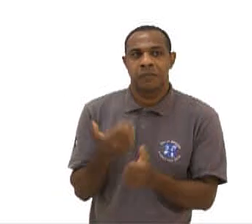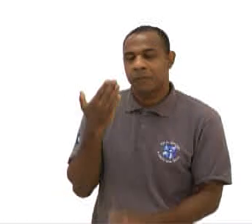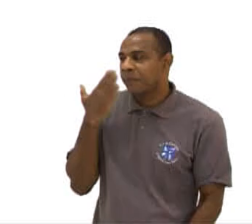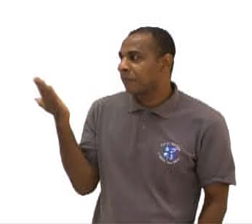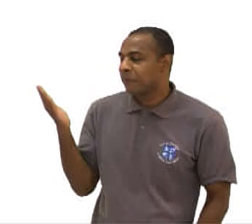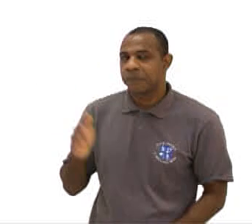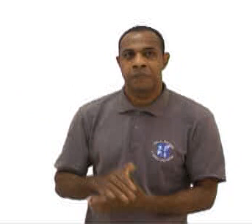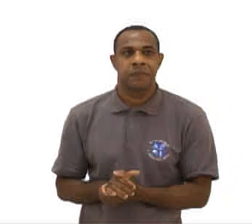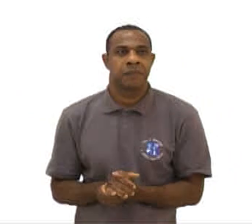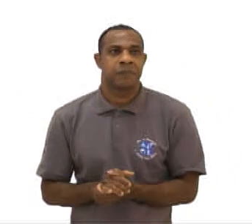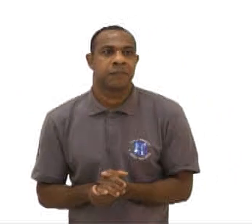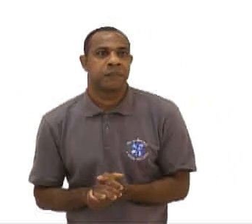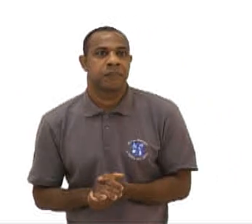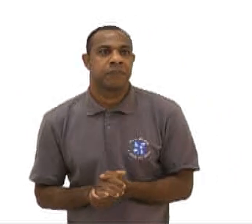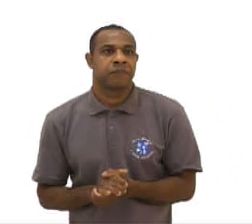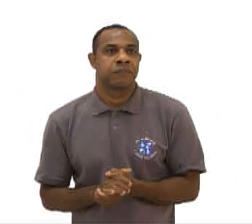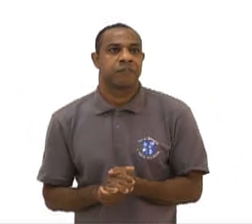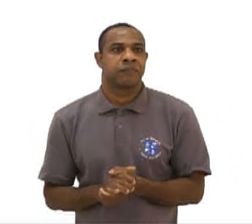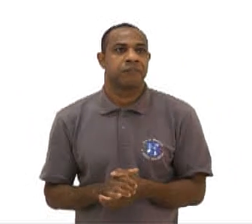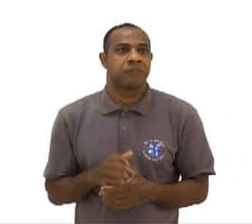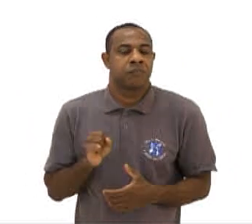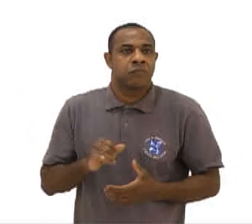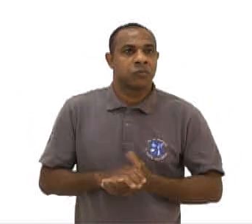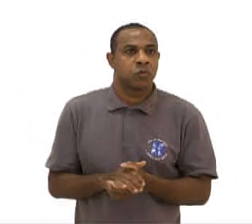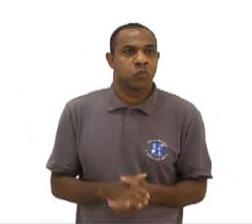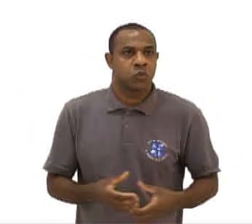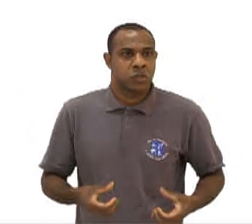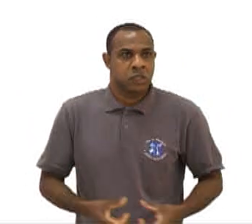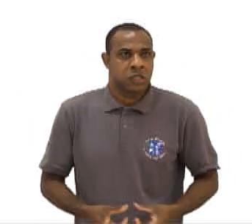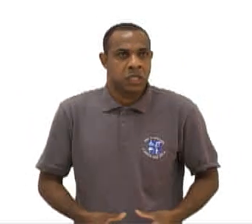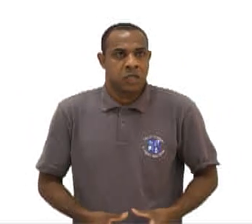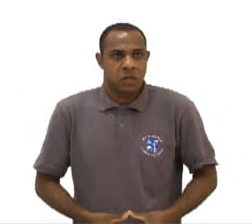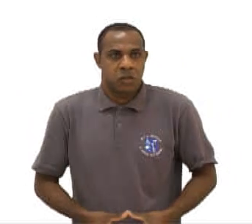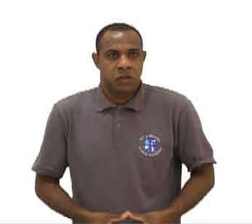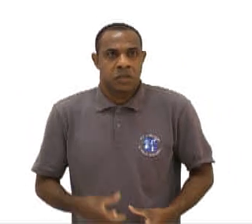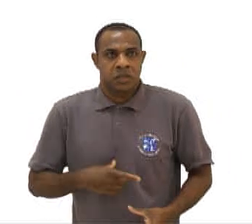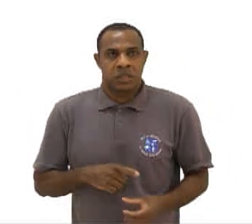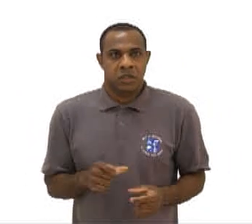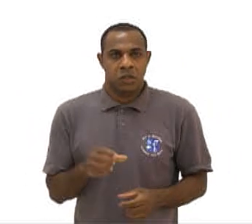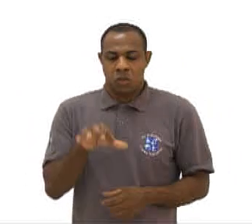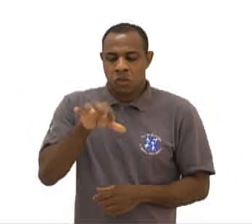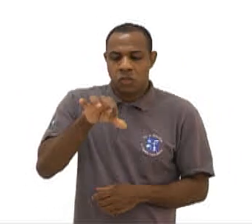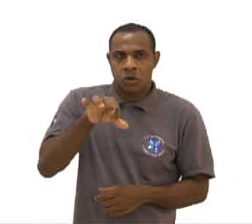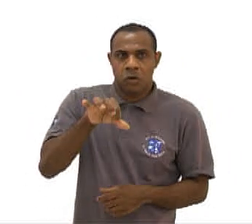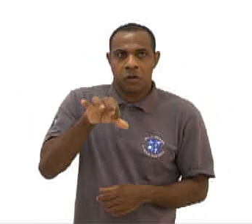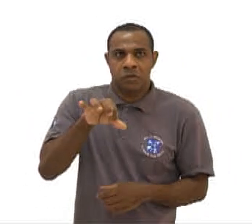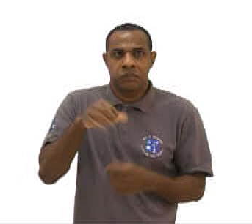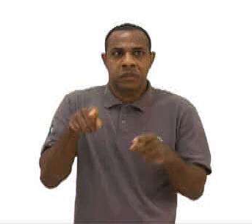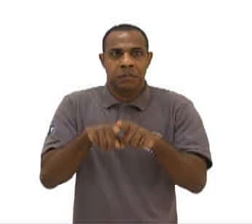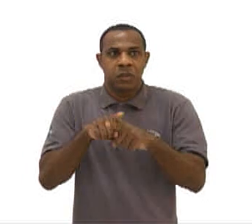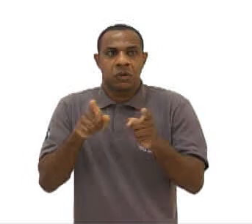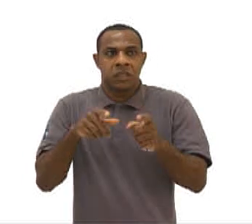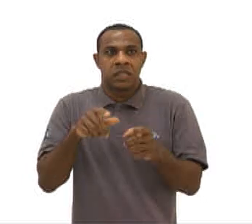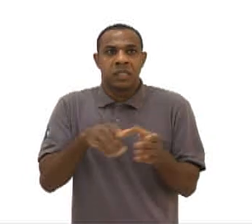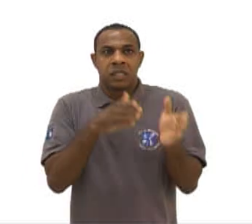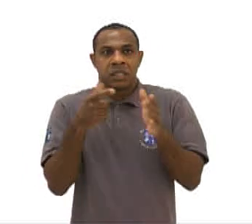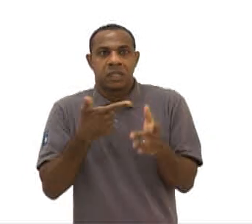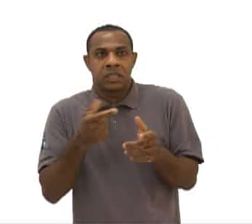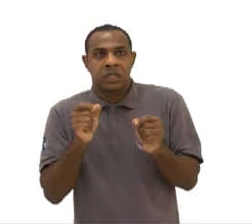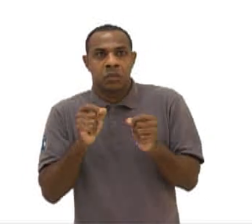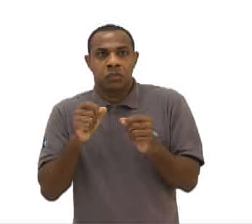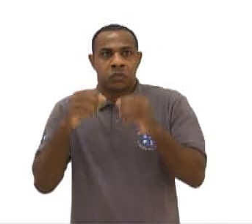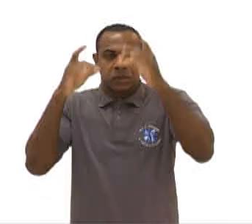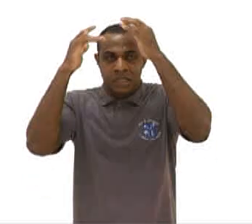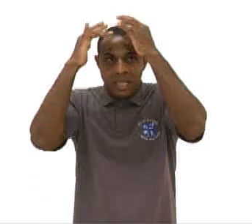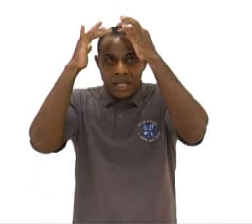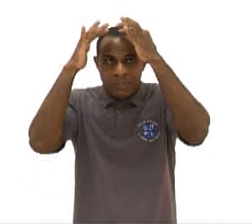vamos ter? Intestino, seu segundo cérebro. Ele tem 9 metros de comprimento e 500 milhões de neurônios. Controla muito do que